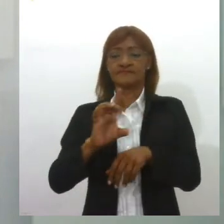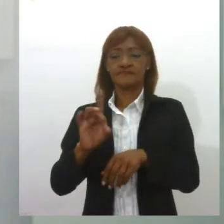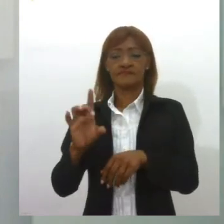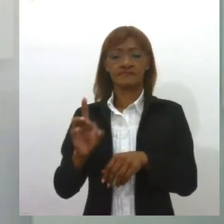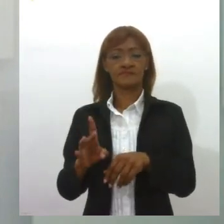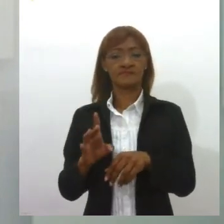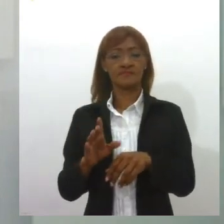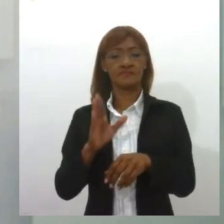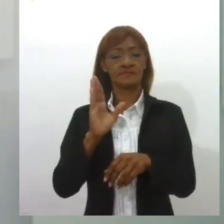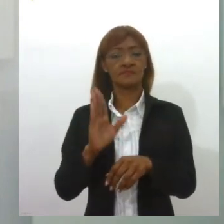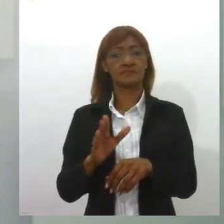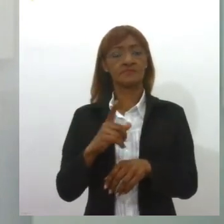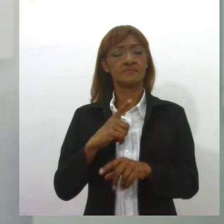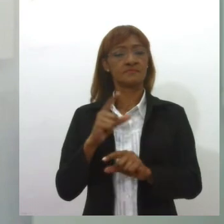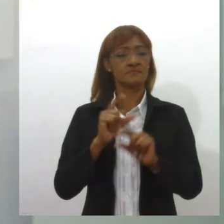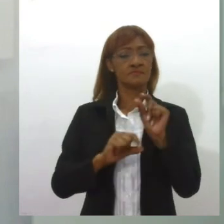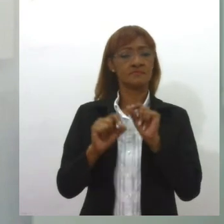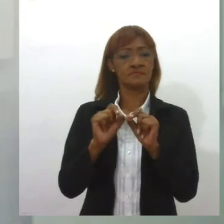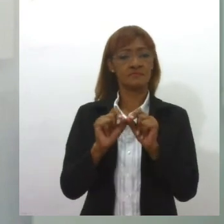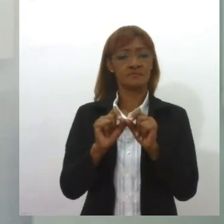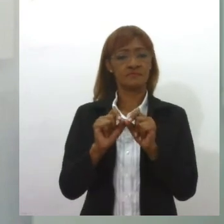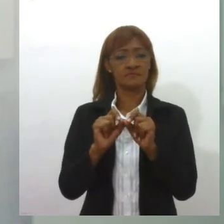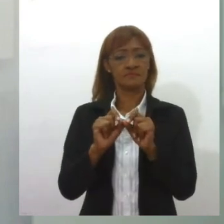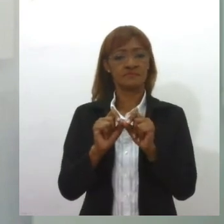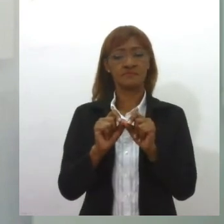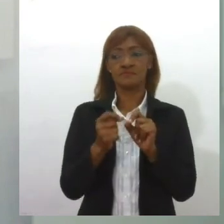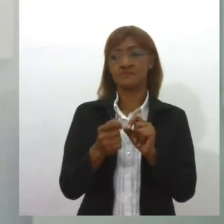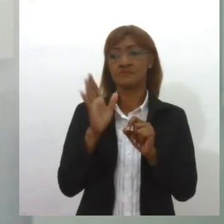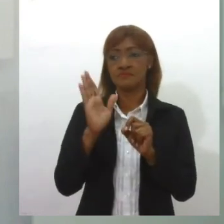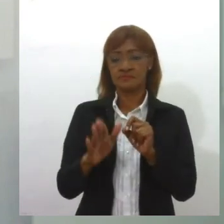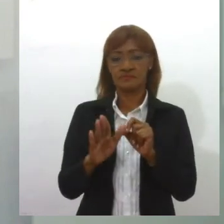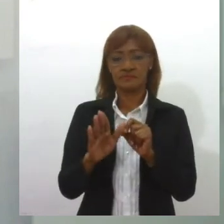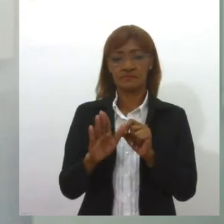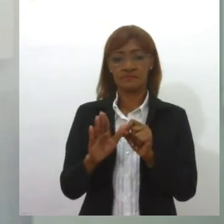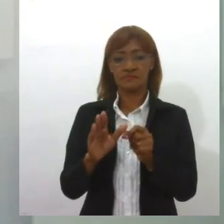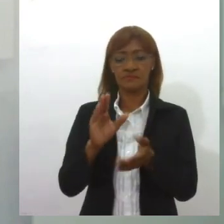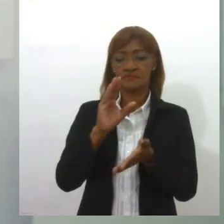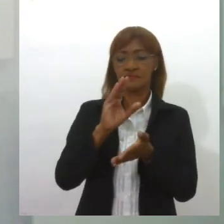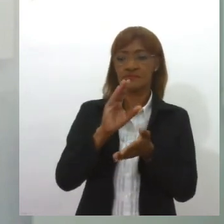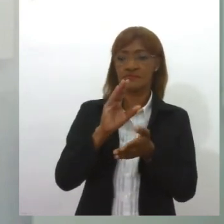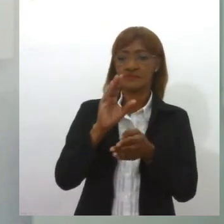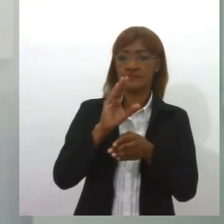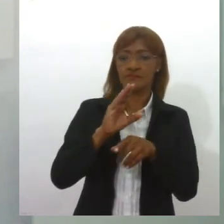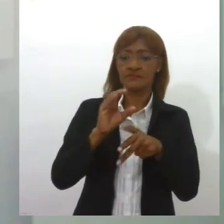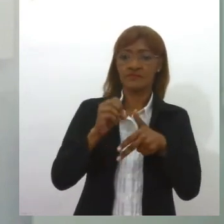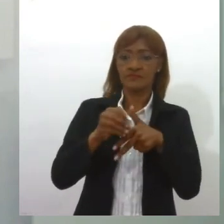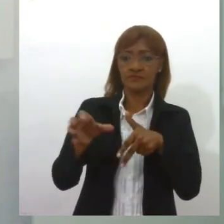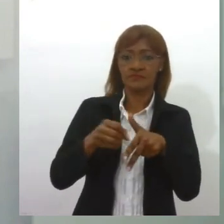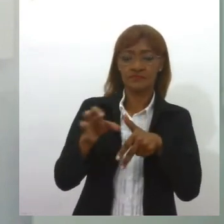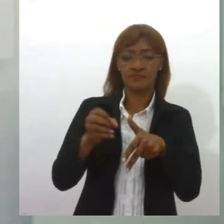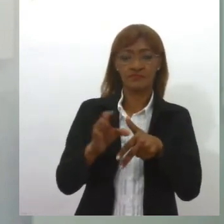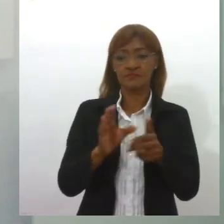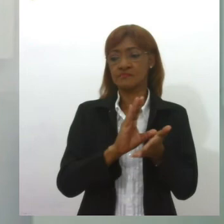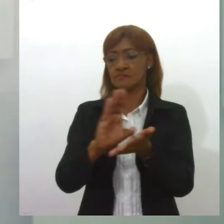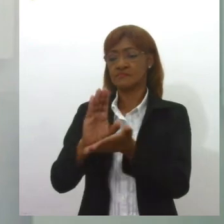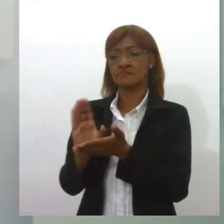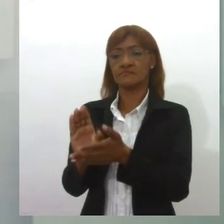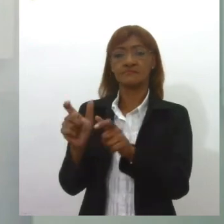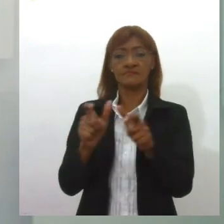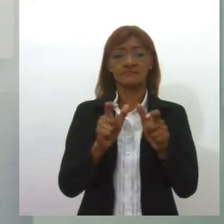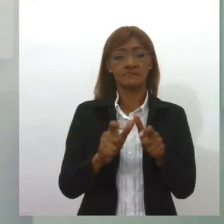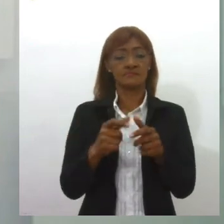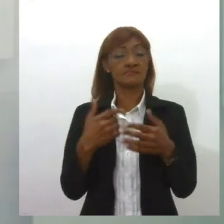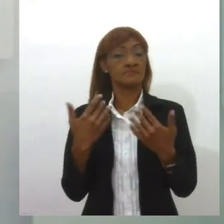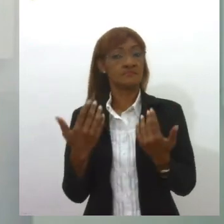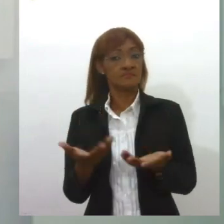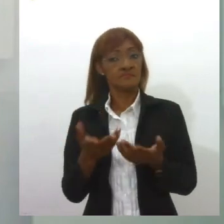deve indicar onde o governo deve investir e quanto investir em determinadas áreas. Então,